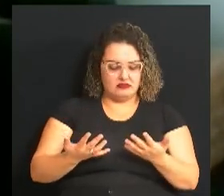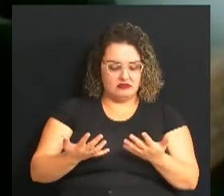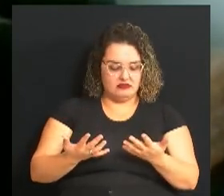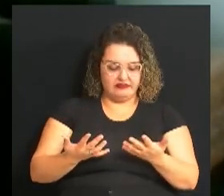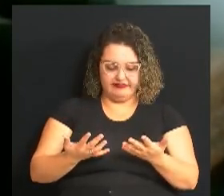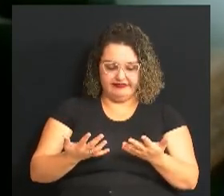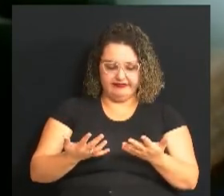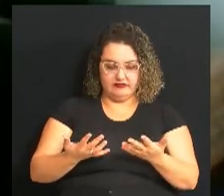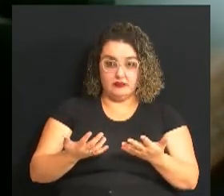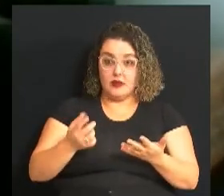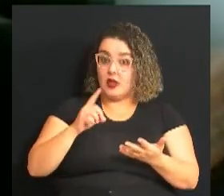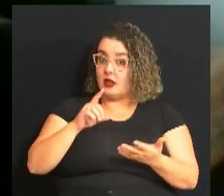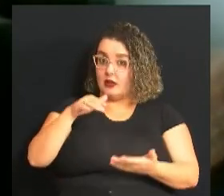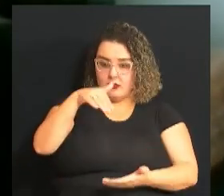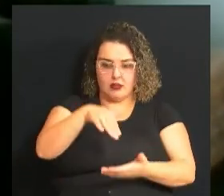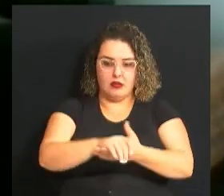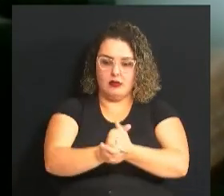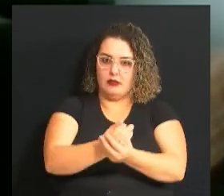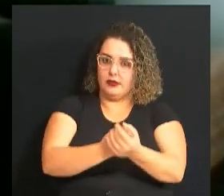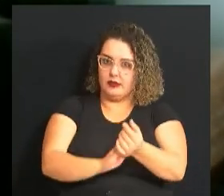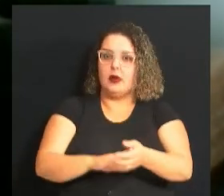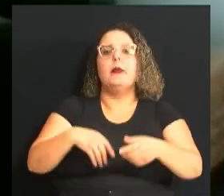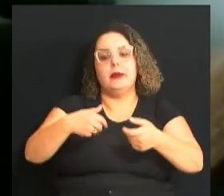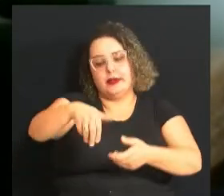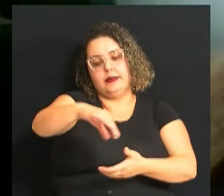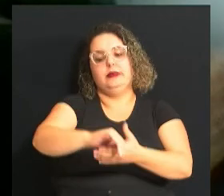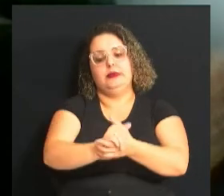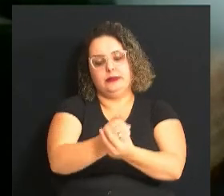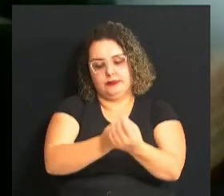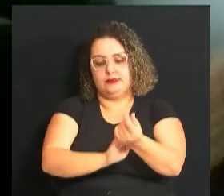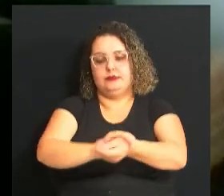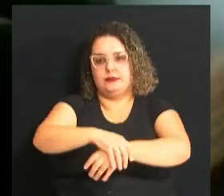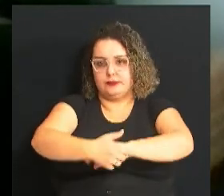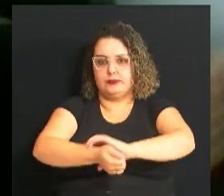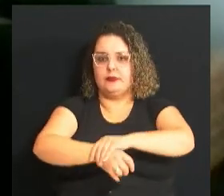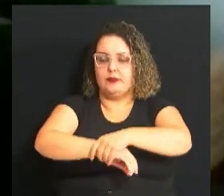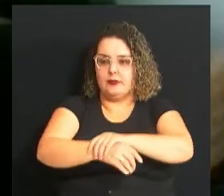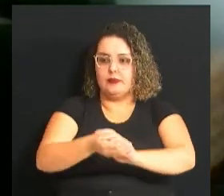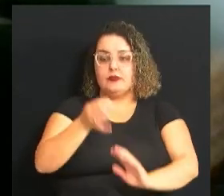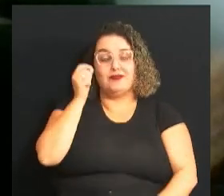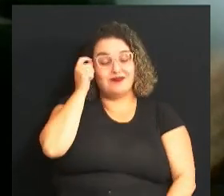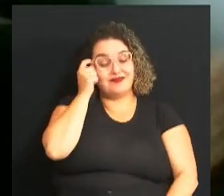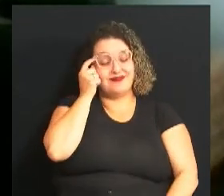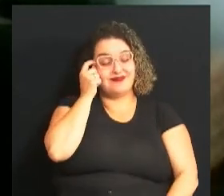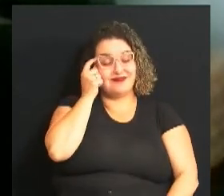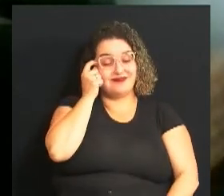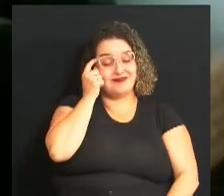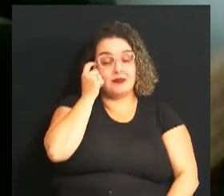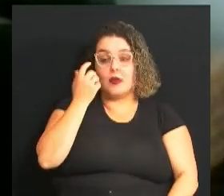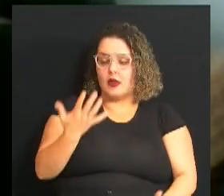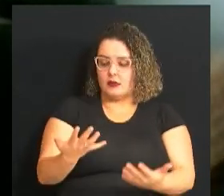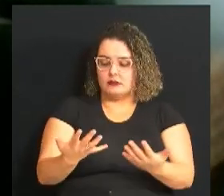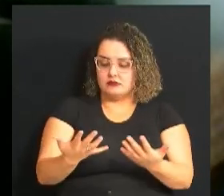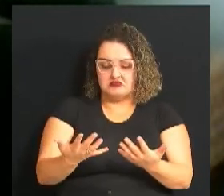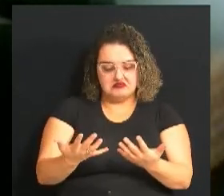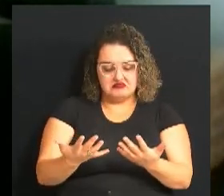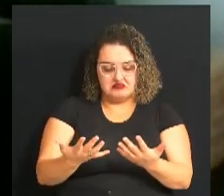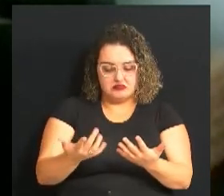álcool gel que vai resolver. Você tem que lavar a mão. Se você não vê a sujeira na sua